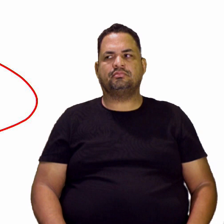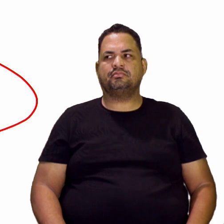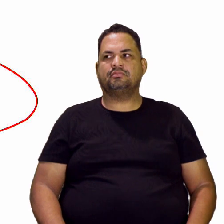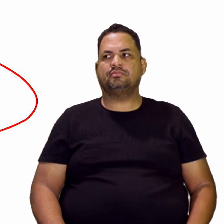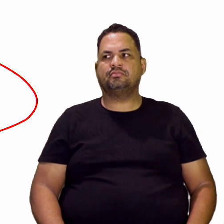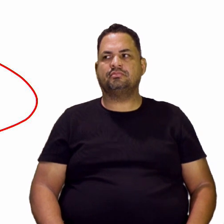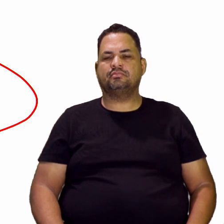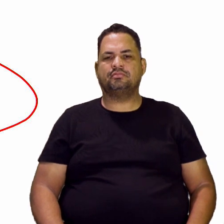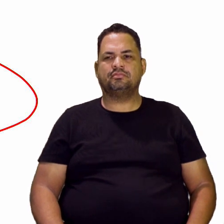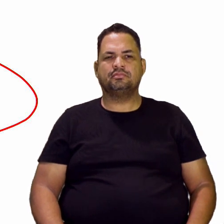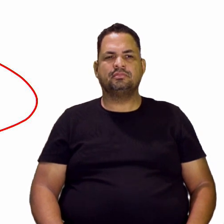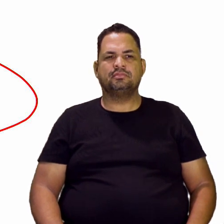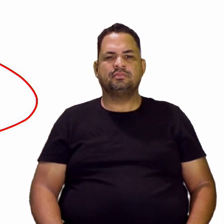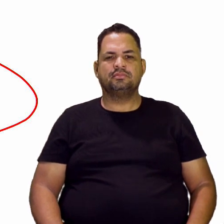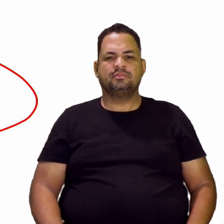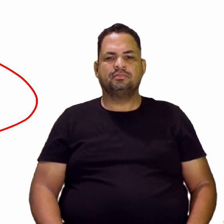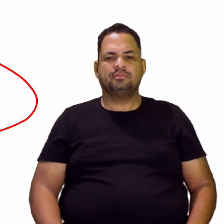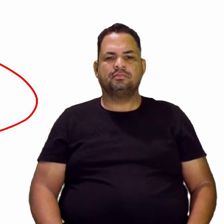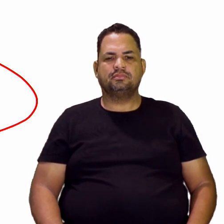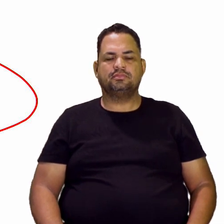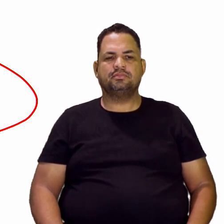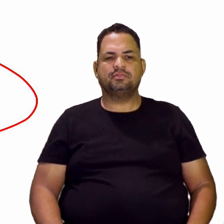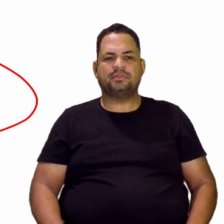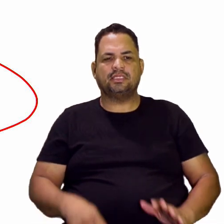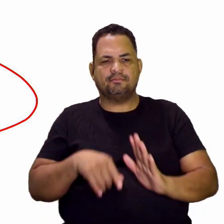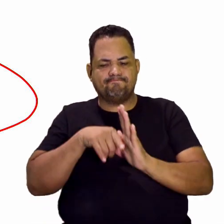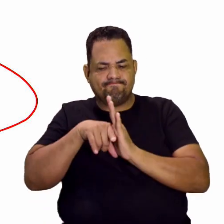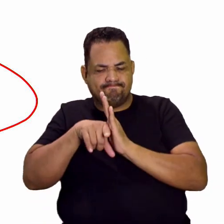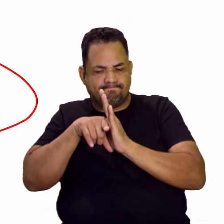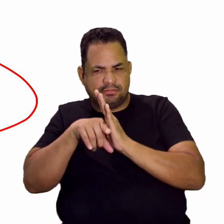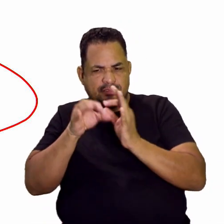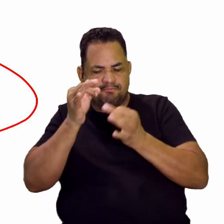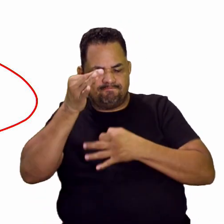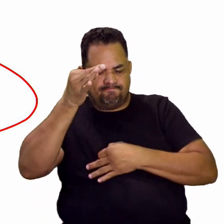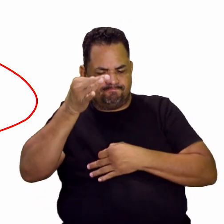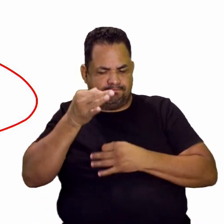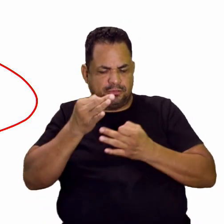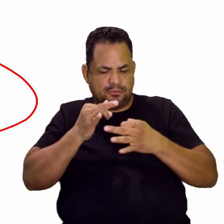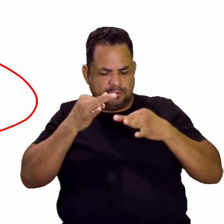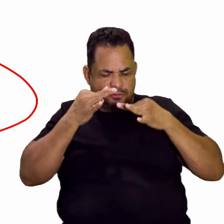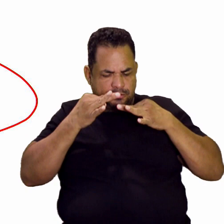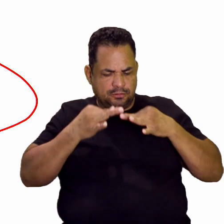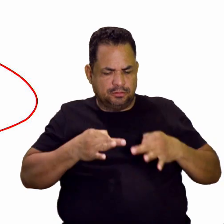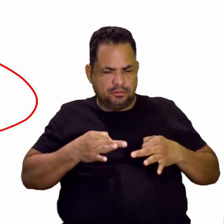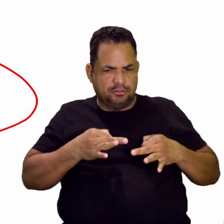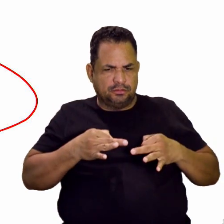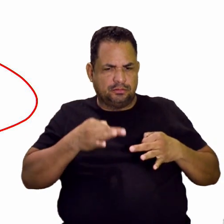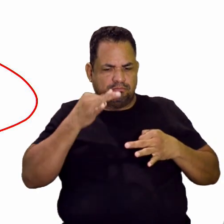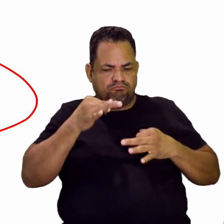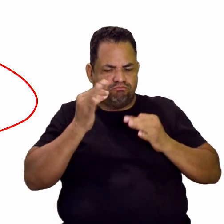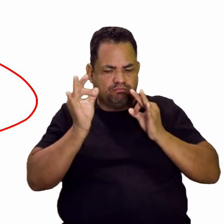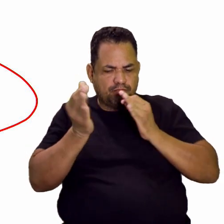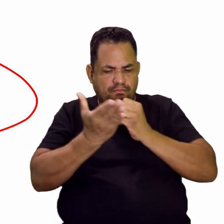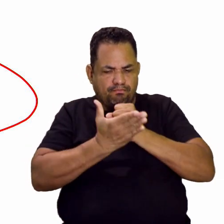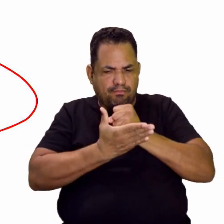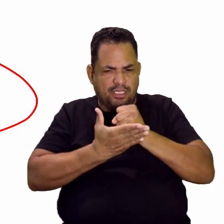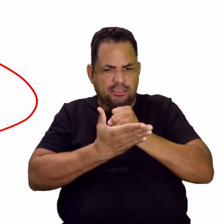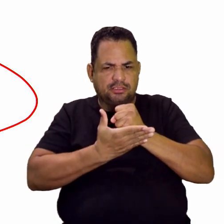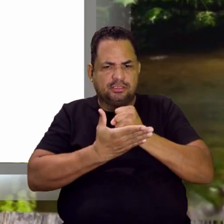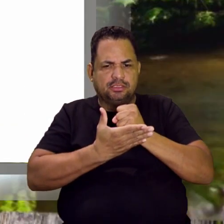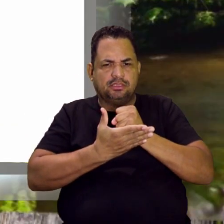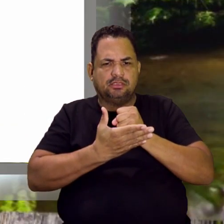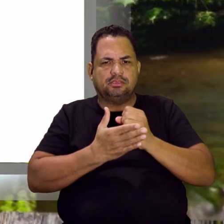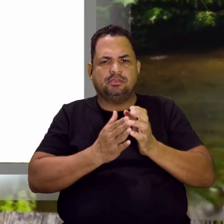Então, o estudo dele foi tão contundente, né? O estudo dele foi tão contundente